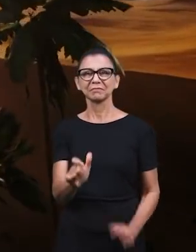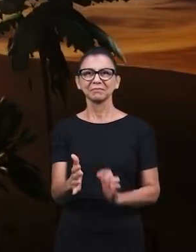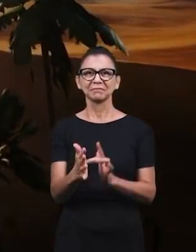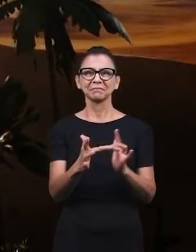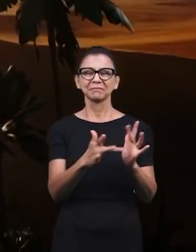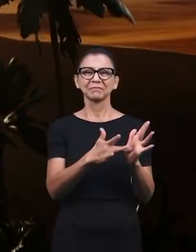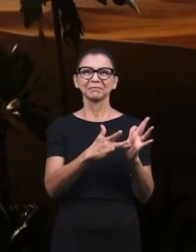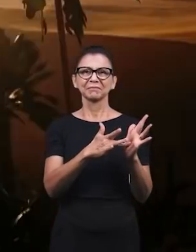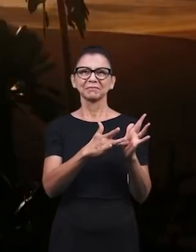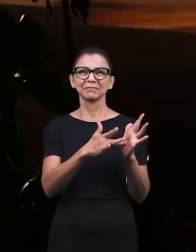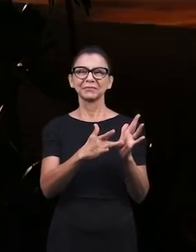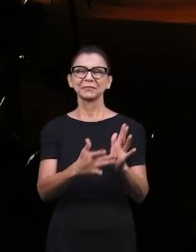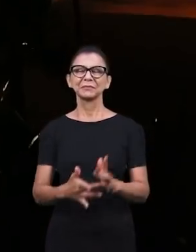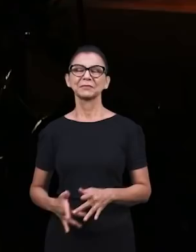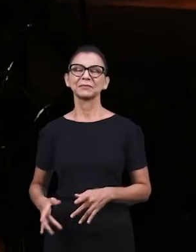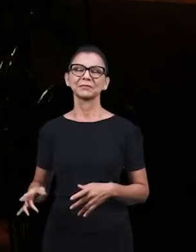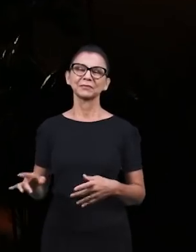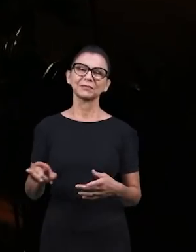revelada em Jesus.